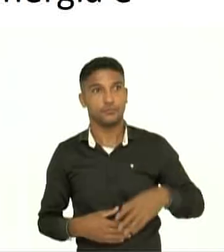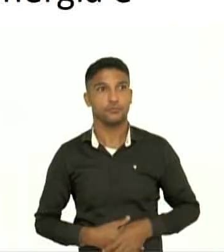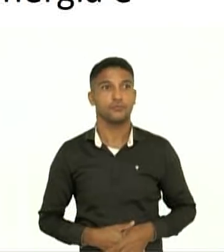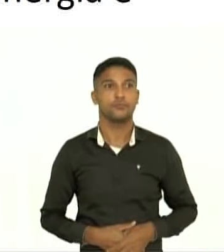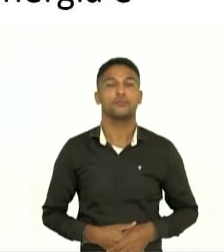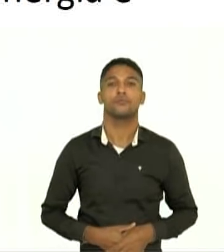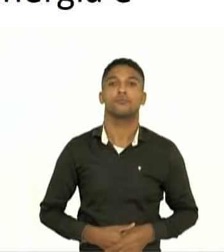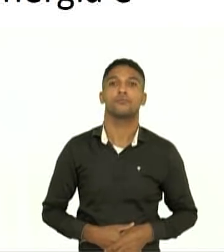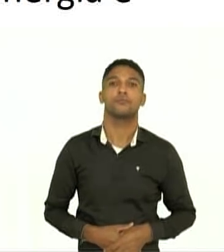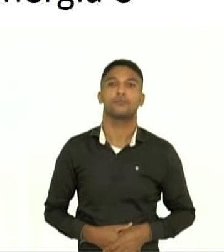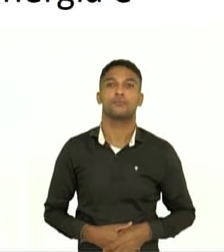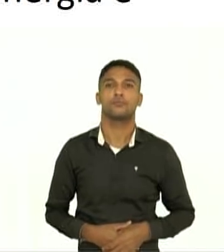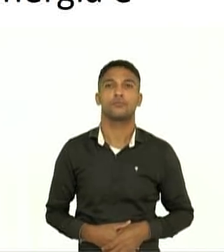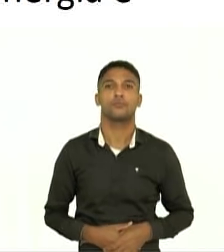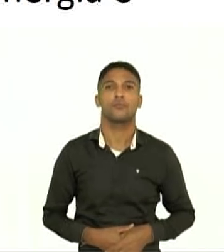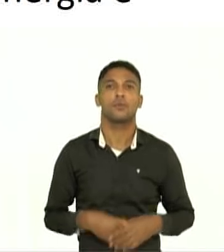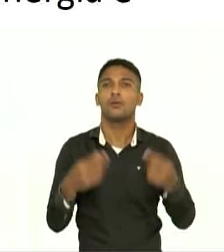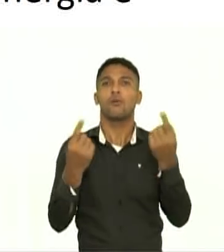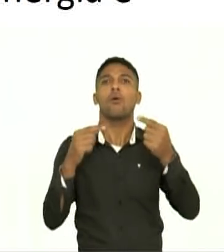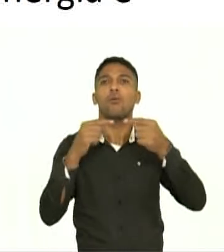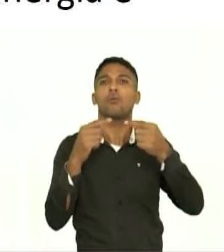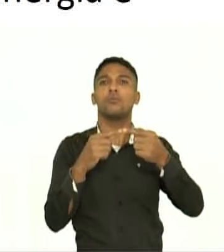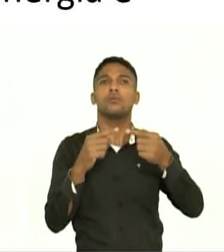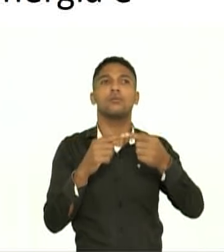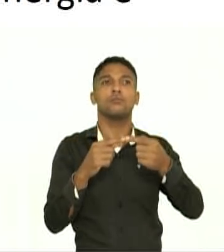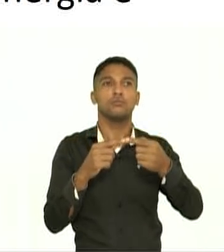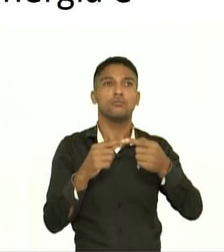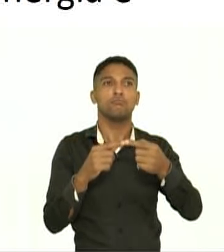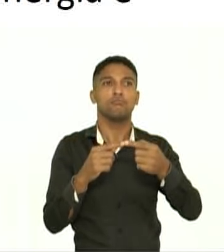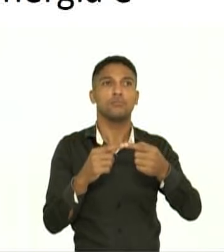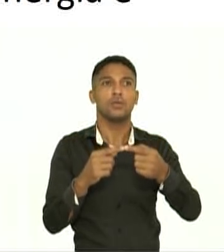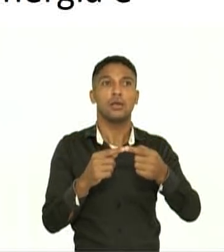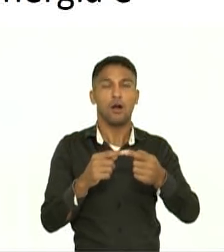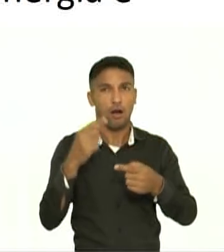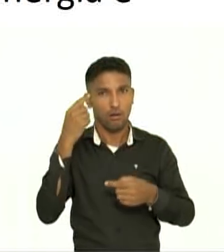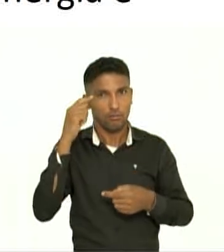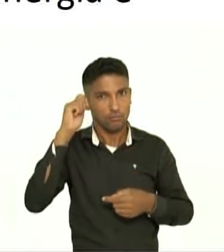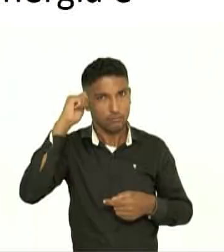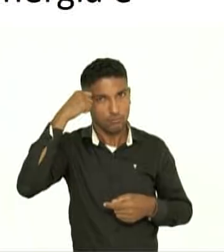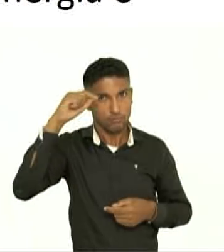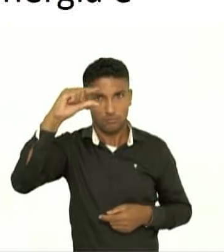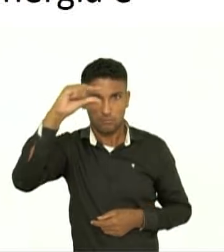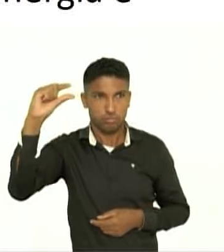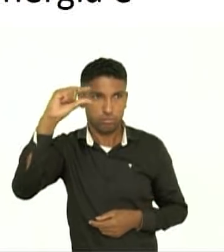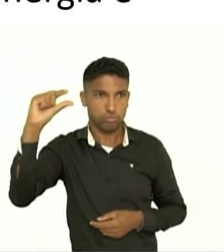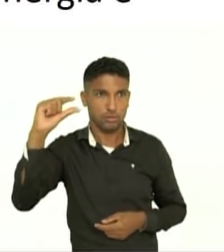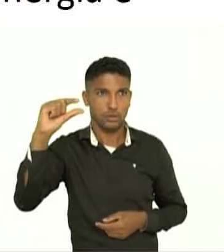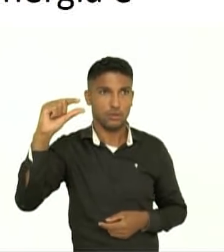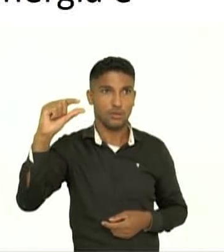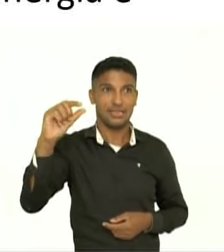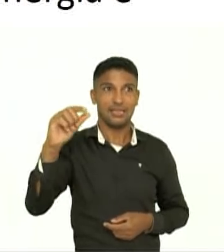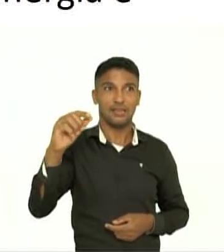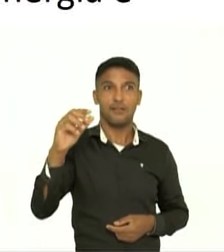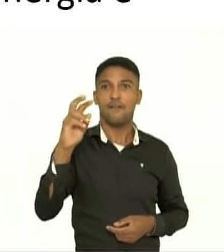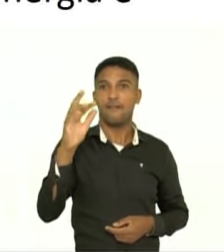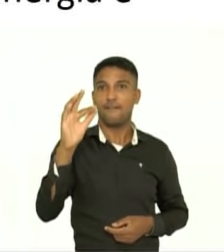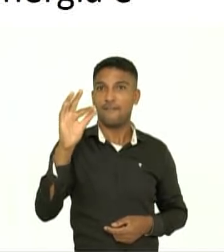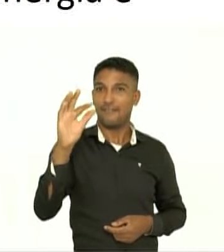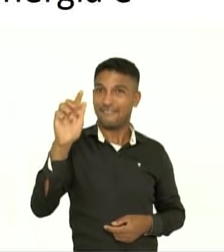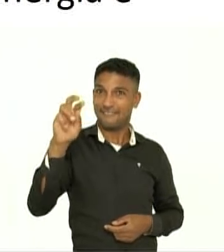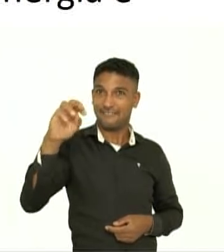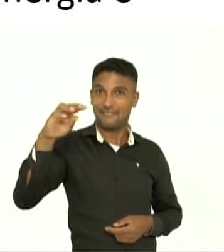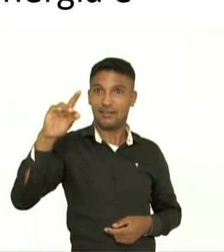energia, massa, peso, empuxo, campo elétrico e velocidade. Quais dessas alternativas que apresentam apenas